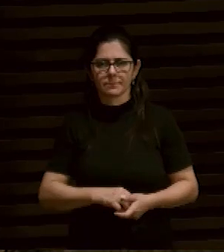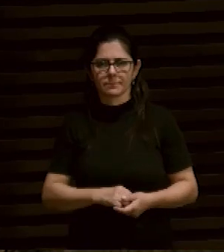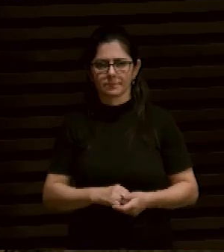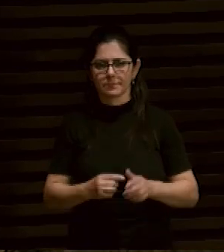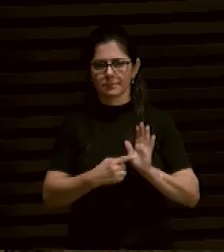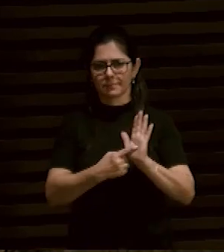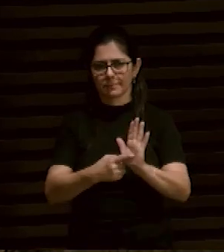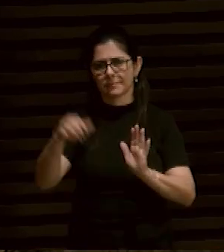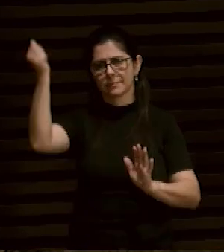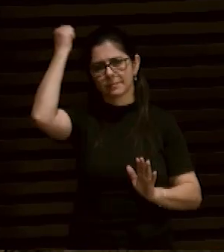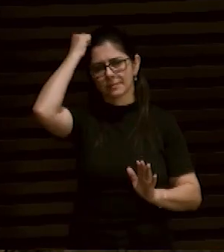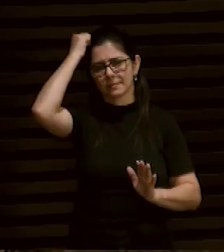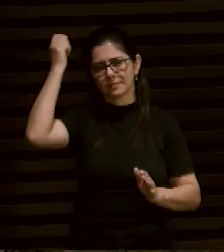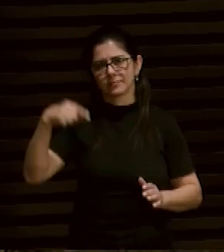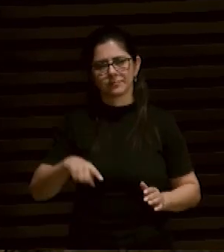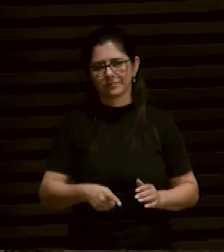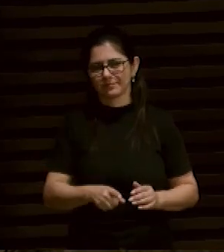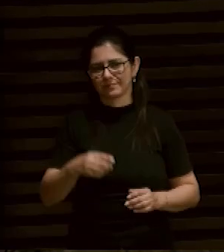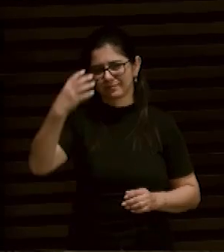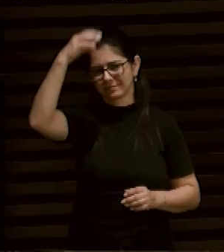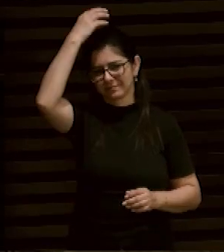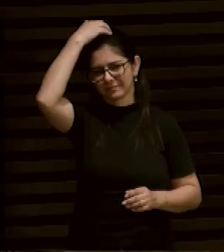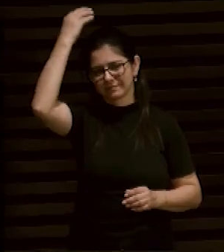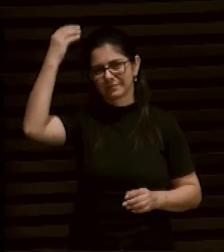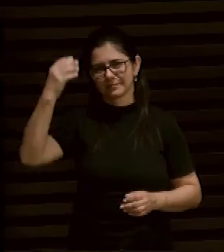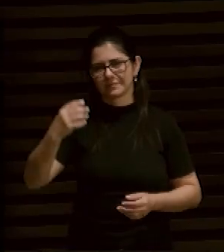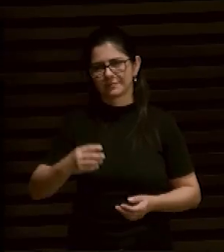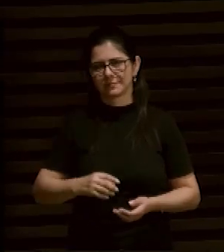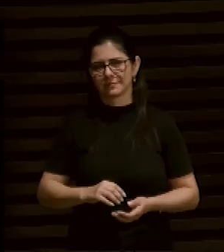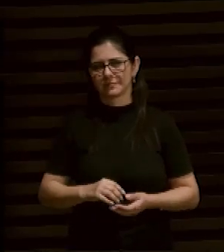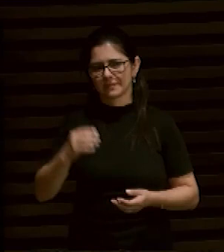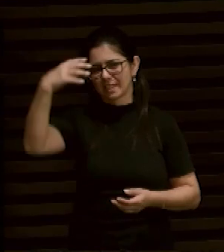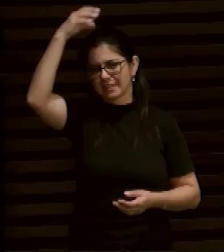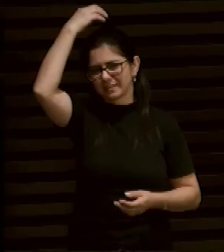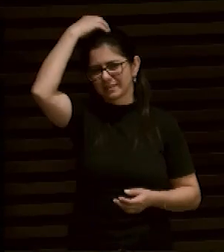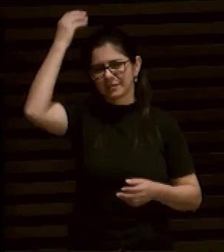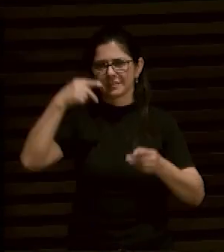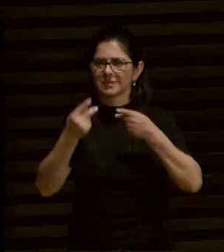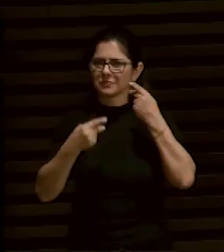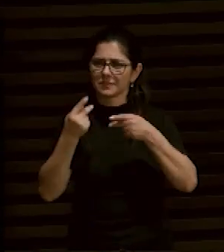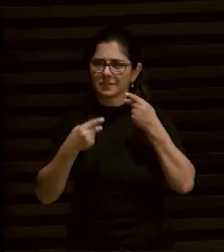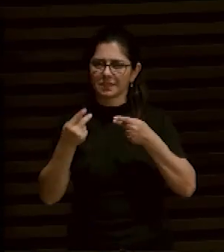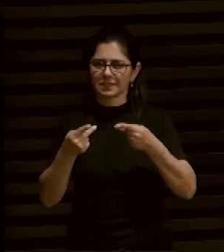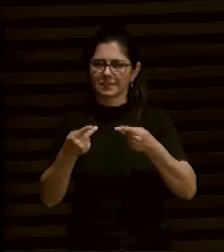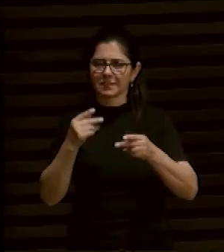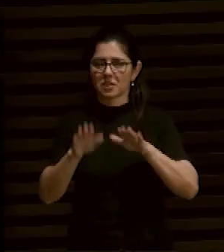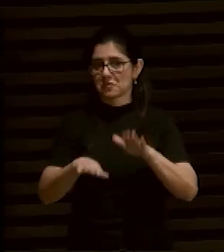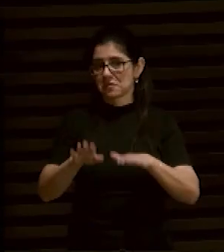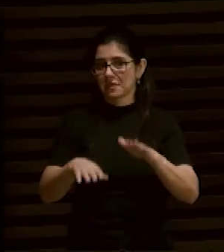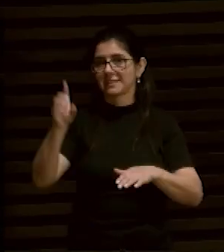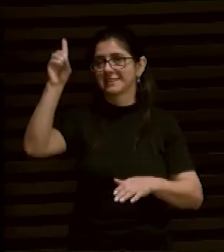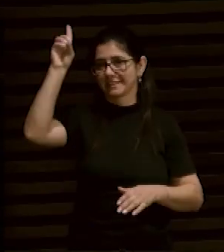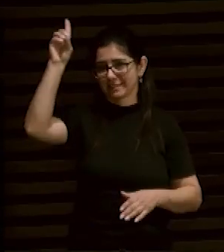falou assim: quem sabe se voltará Deus e se arrependerá e se apartará